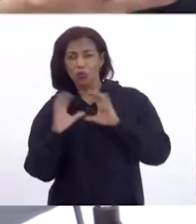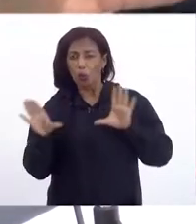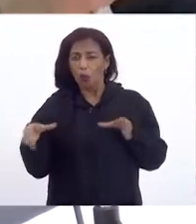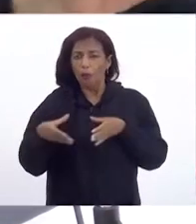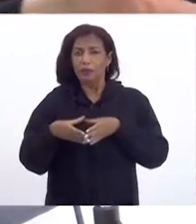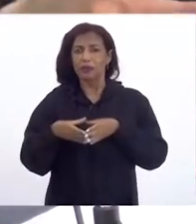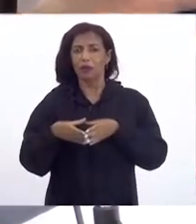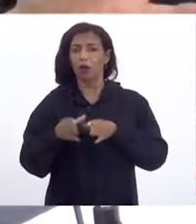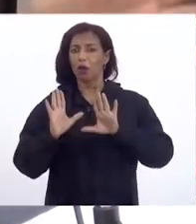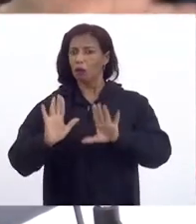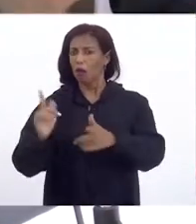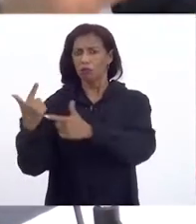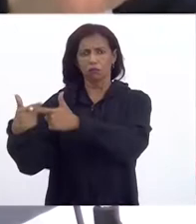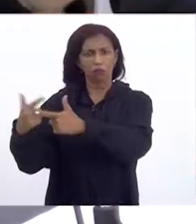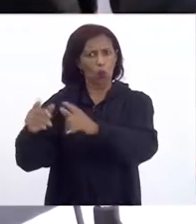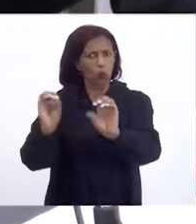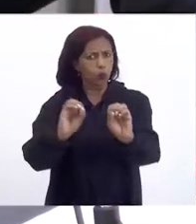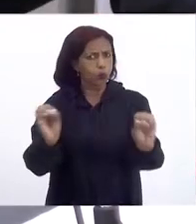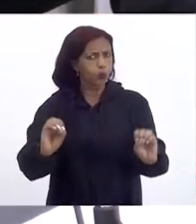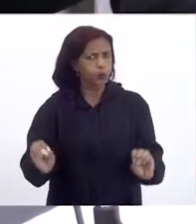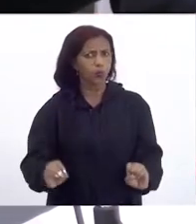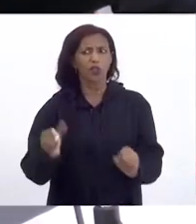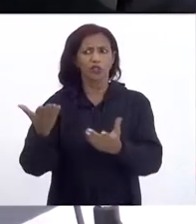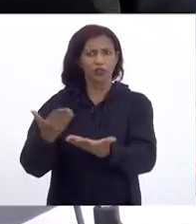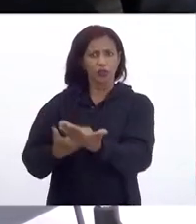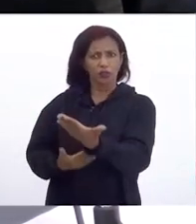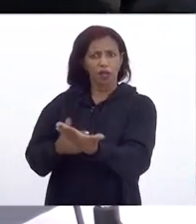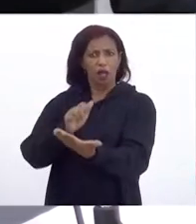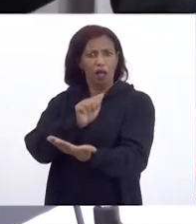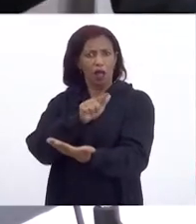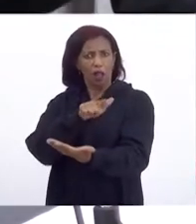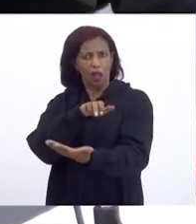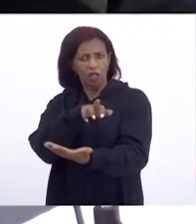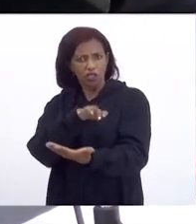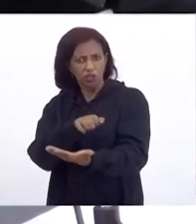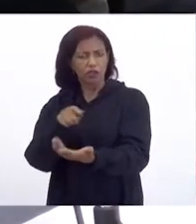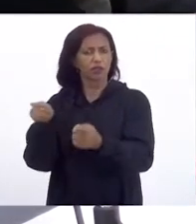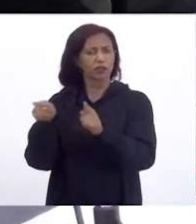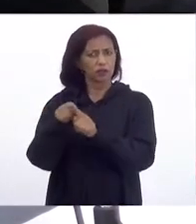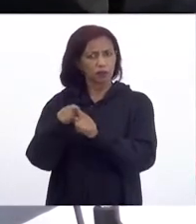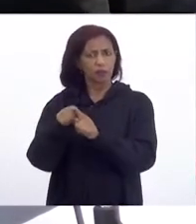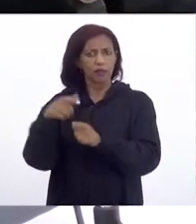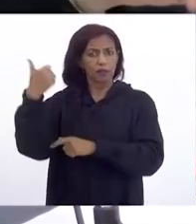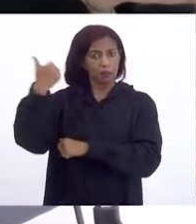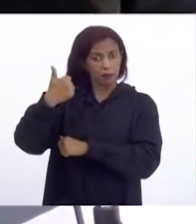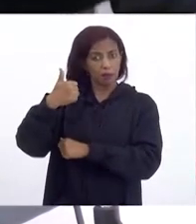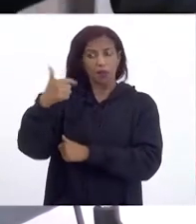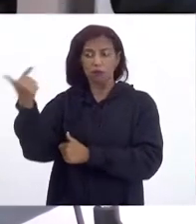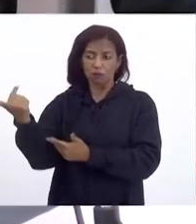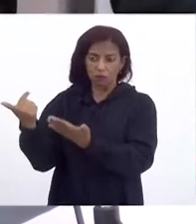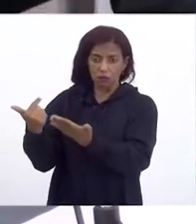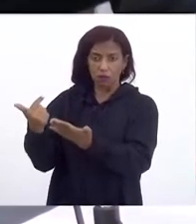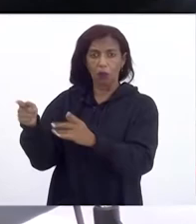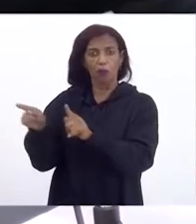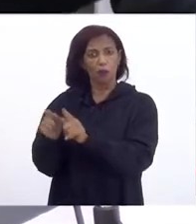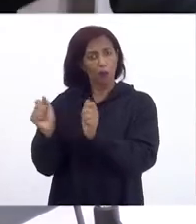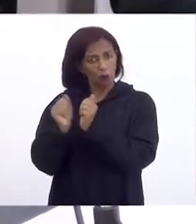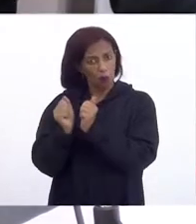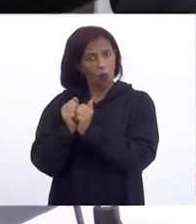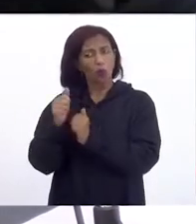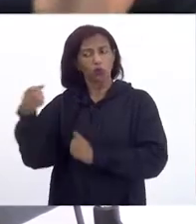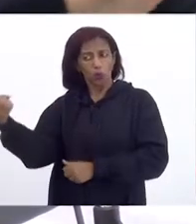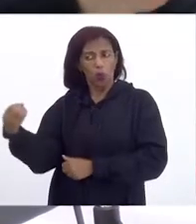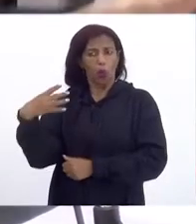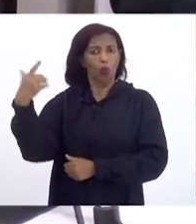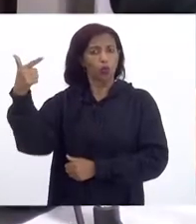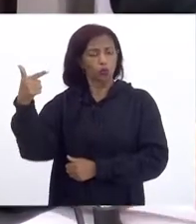Mas não há problema nenhum, já que o deputado Alexandre Freitas pediu nessa comissão para ser o primeiro suplente, o senhor pode também ser um